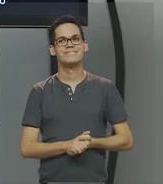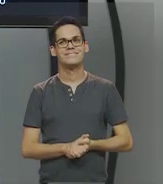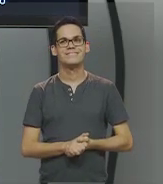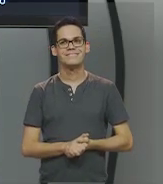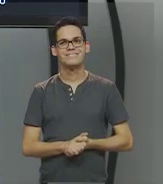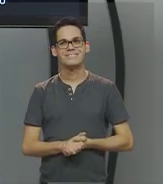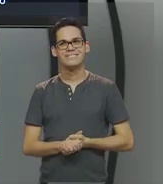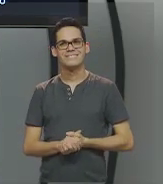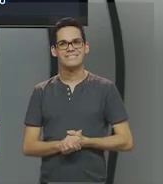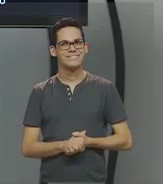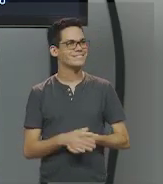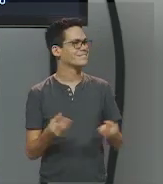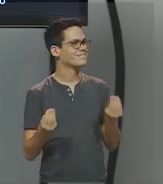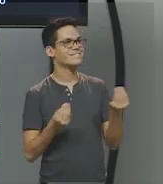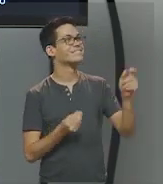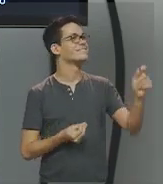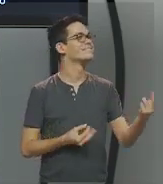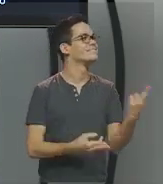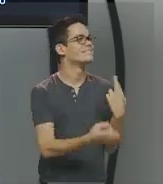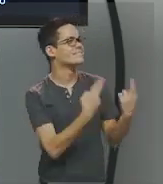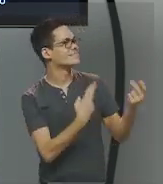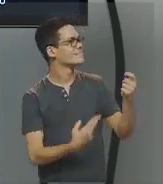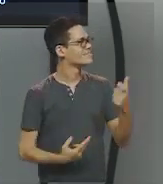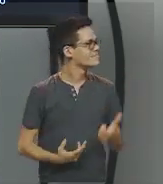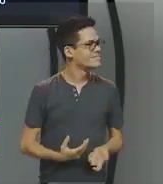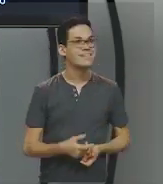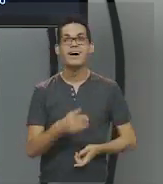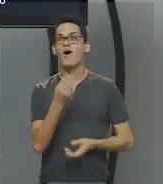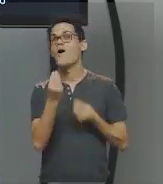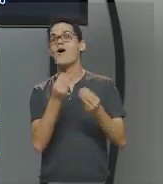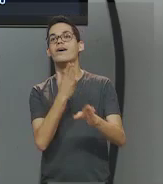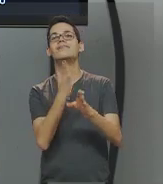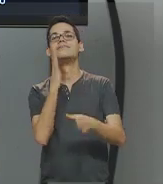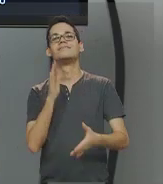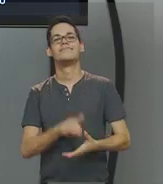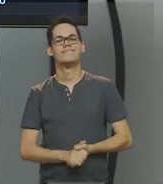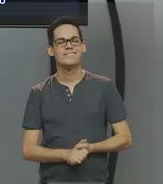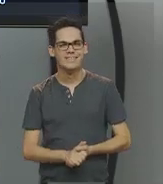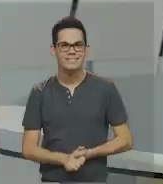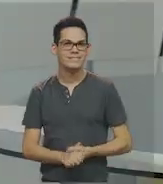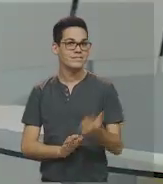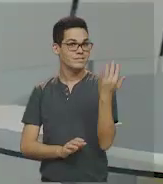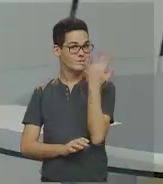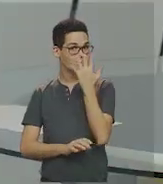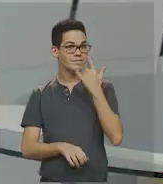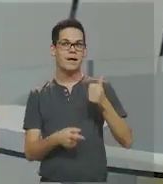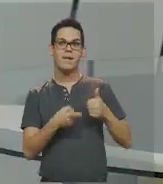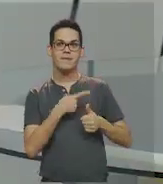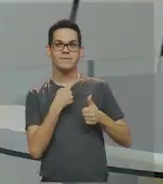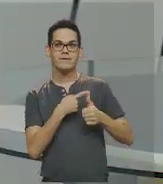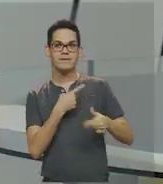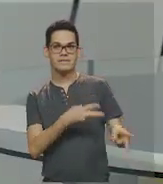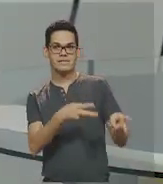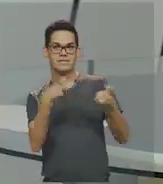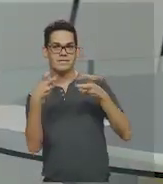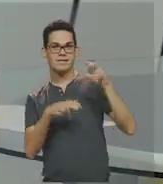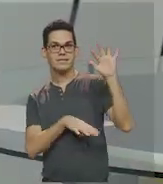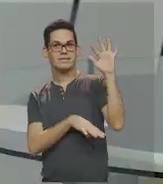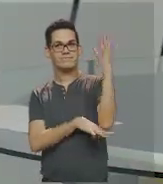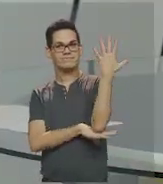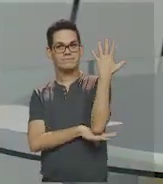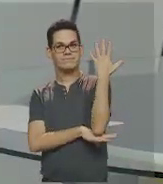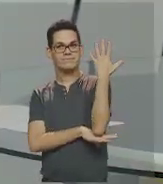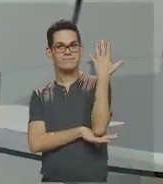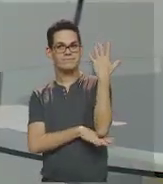Quem responde? As cores? Como que foi descoberta essas cores primárias? Pois é, essas cores primárias, elas são extraídas da natureza,